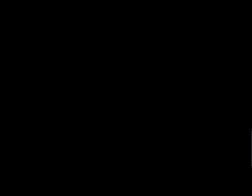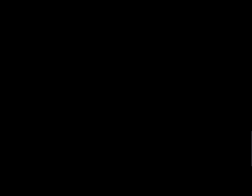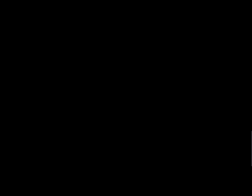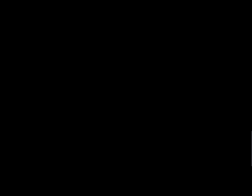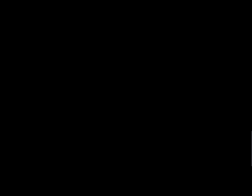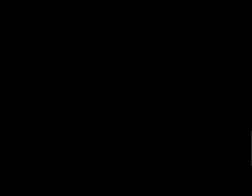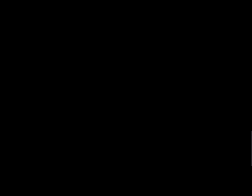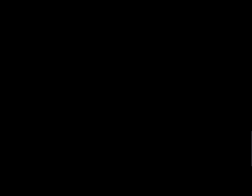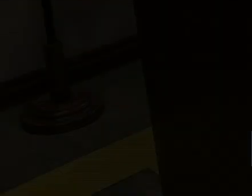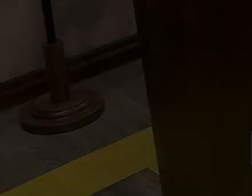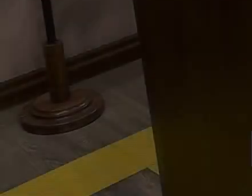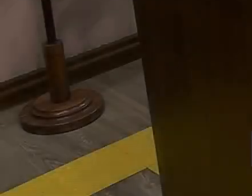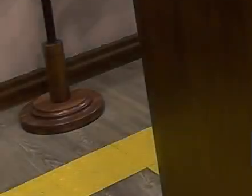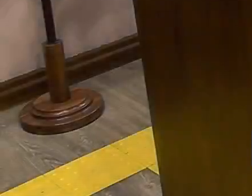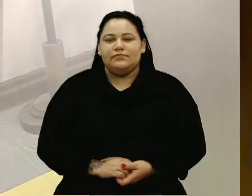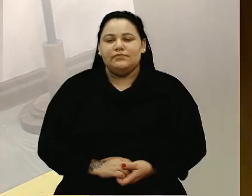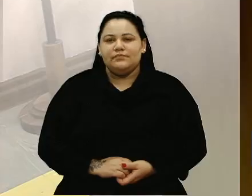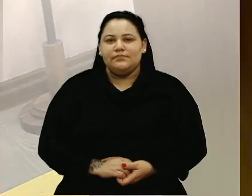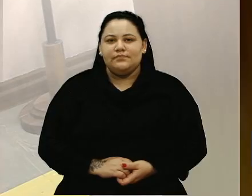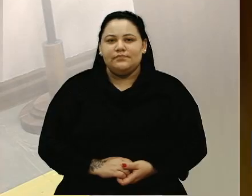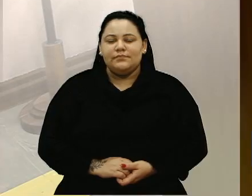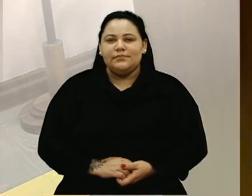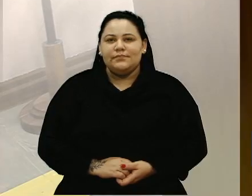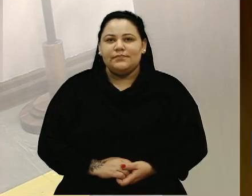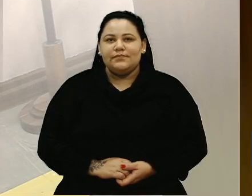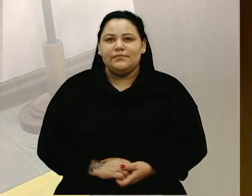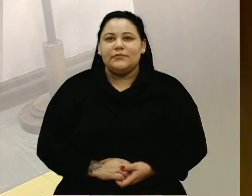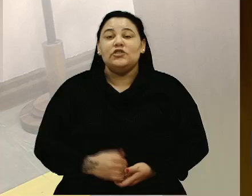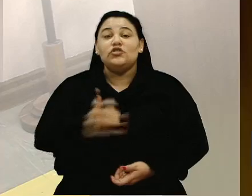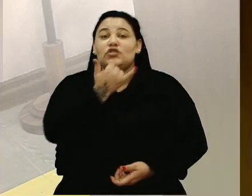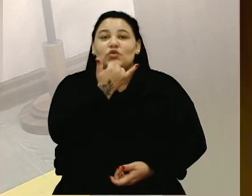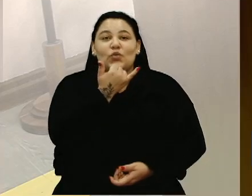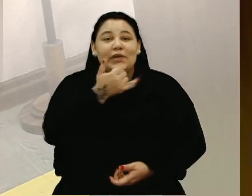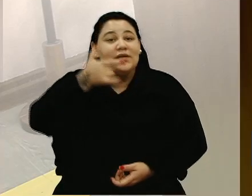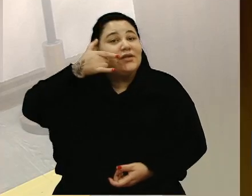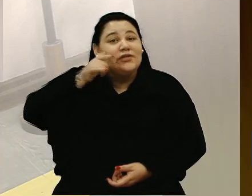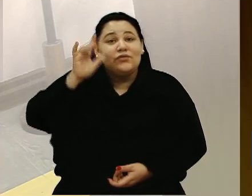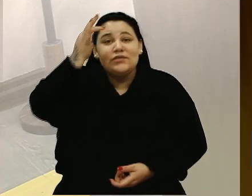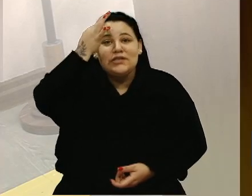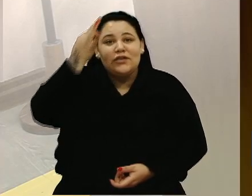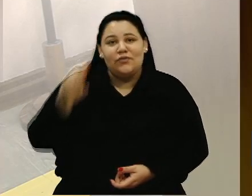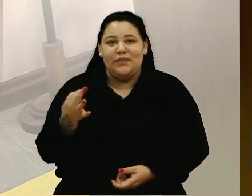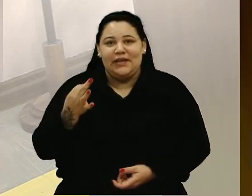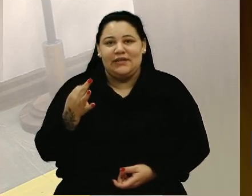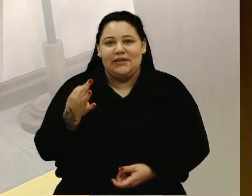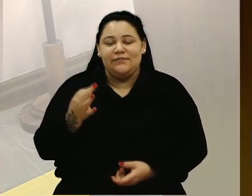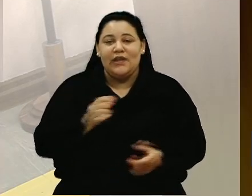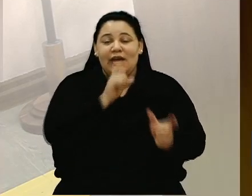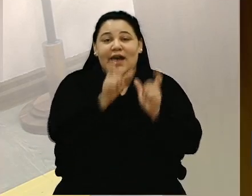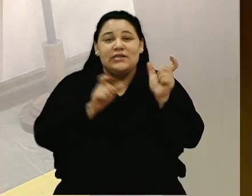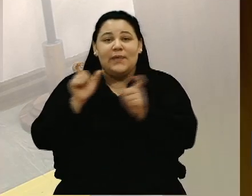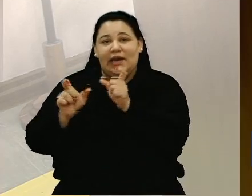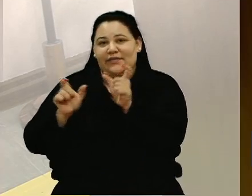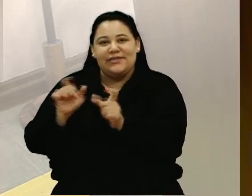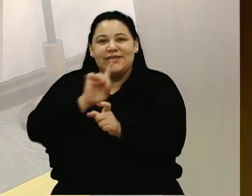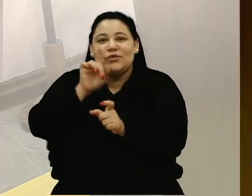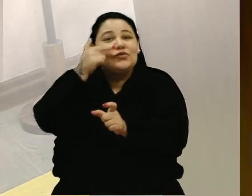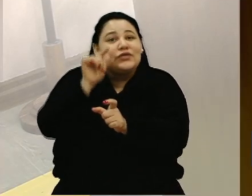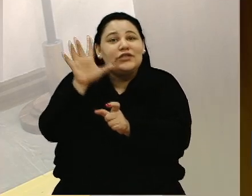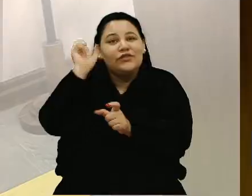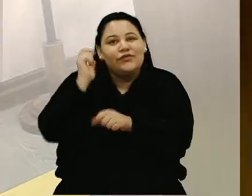Dank. Muito bem. Questão de ordem, presidente. Questão de quórum. Pois